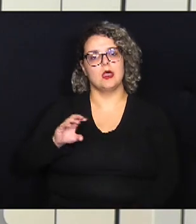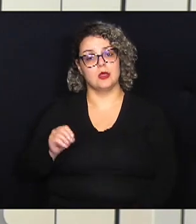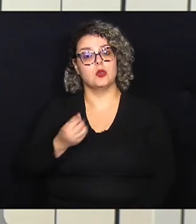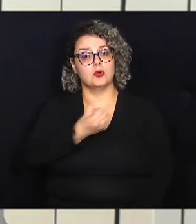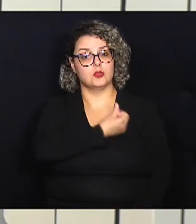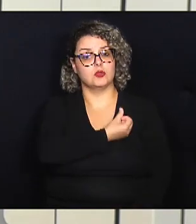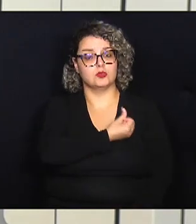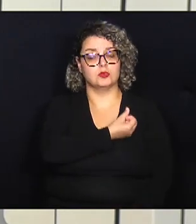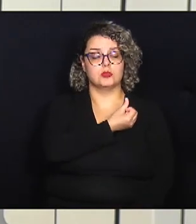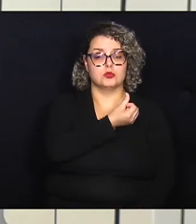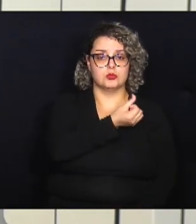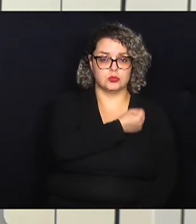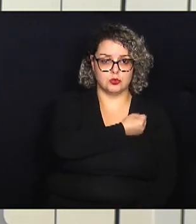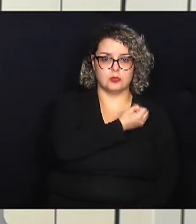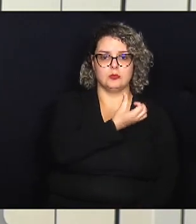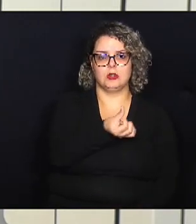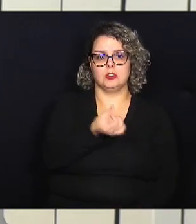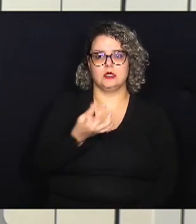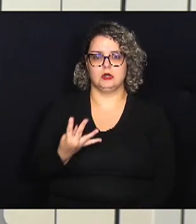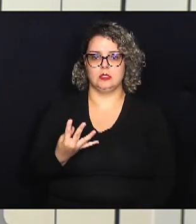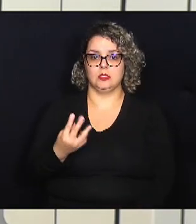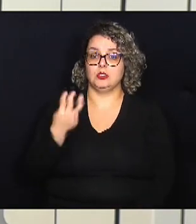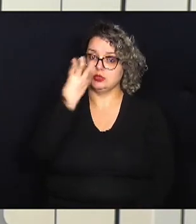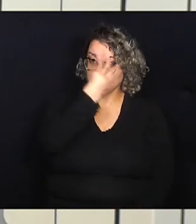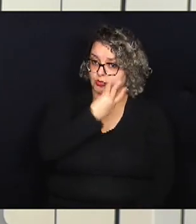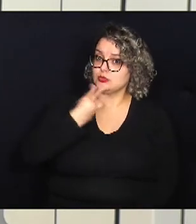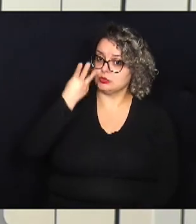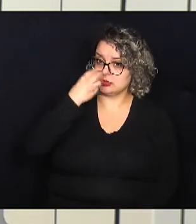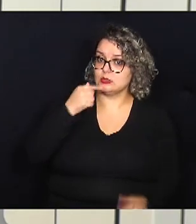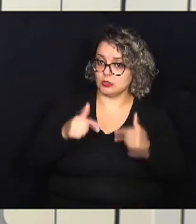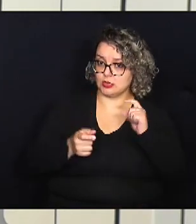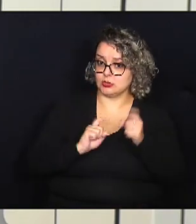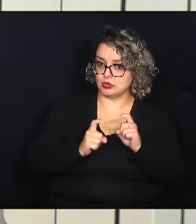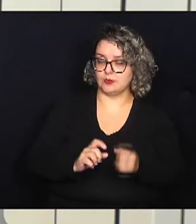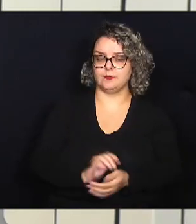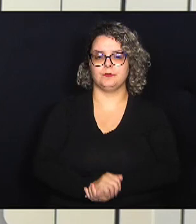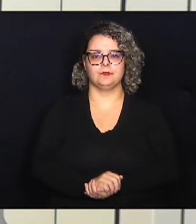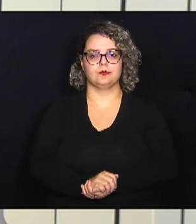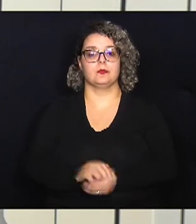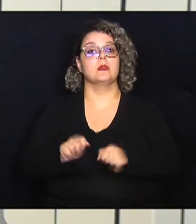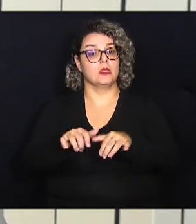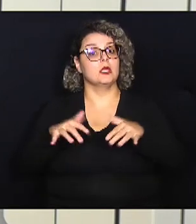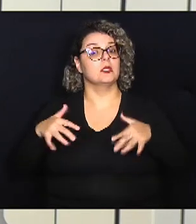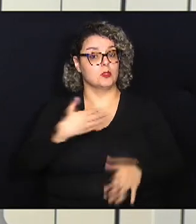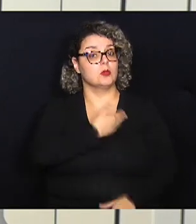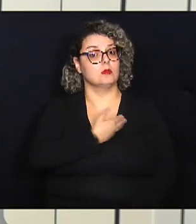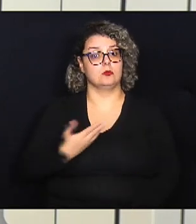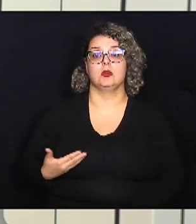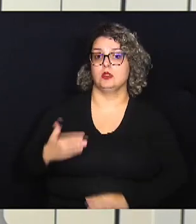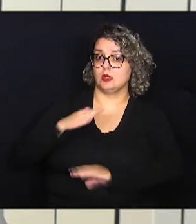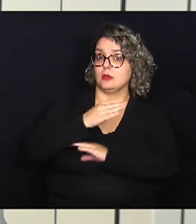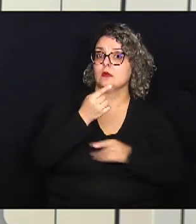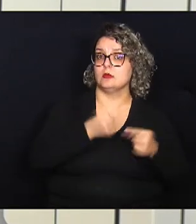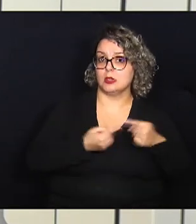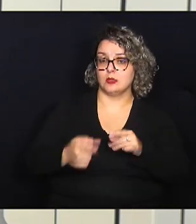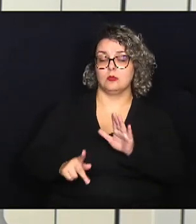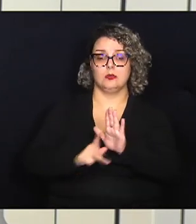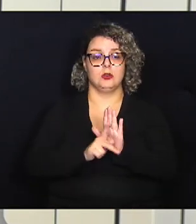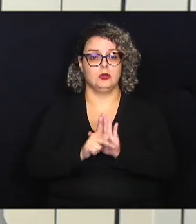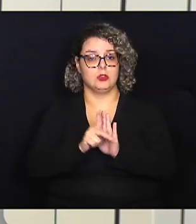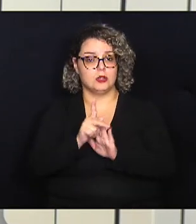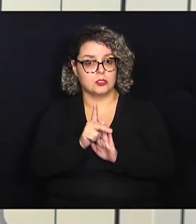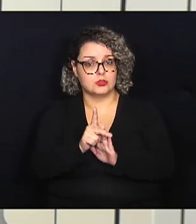64 com as suas quase 3 horas de duração. E olha só, em audiência pública, a Câmara discute projeto que